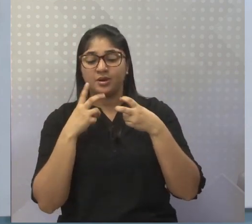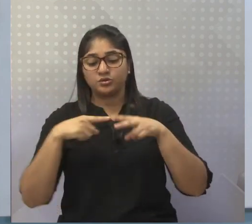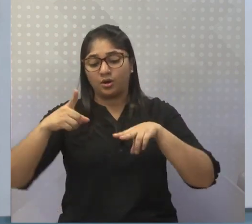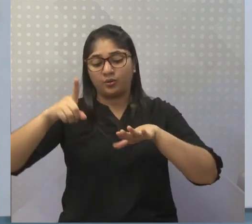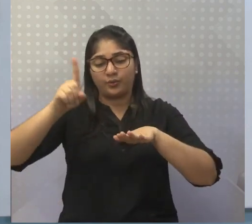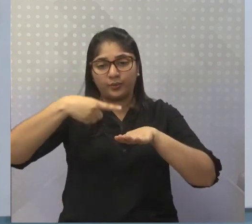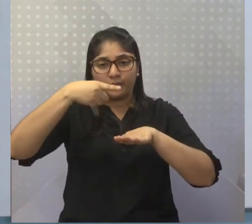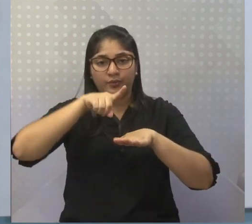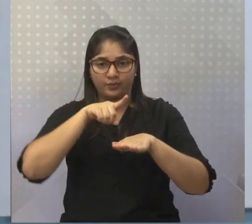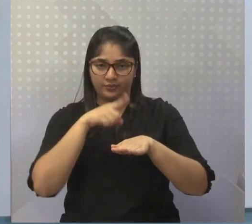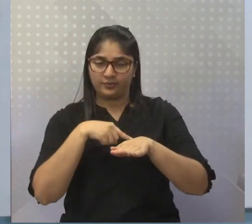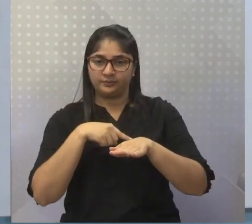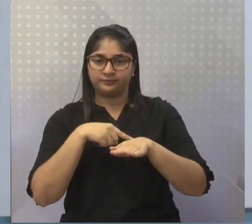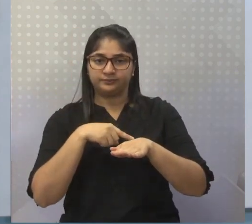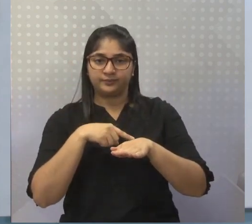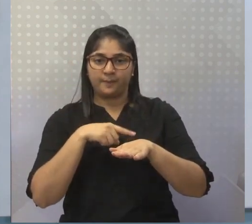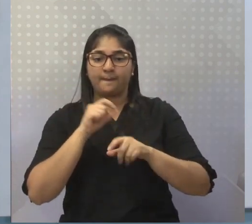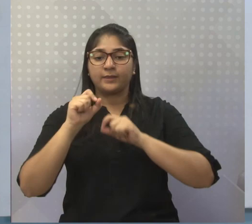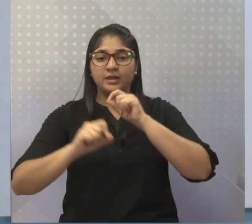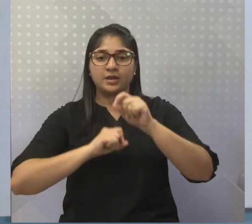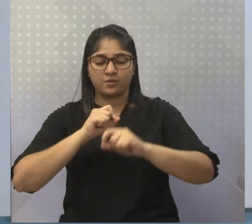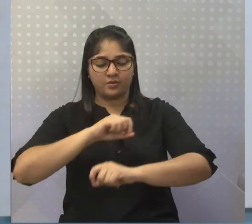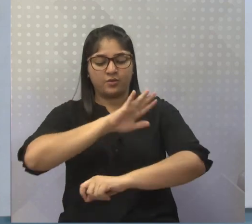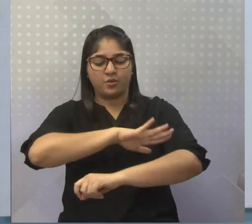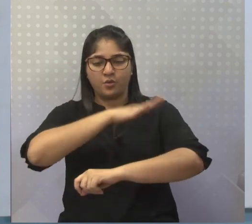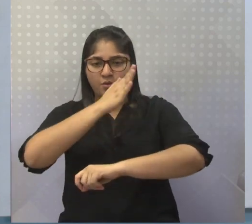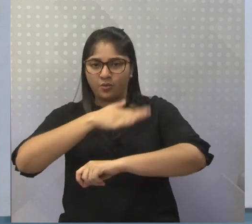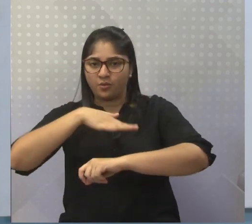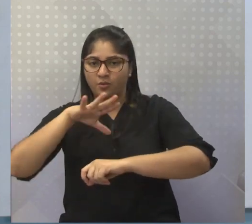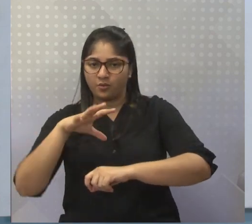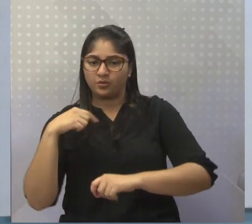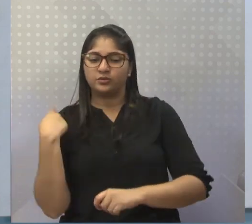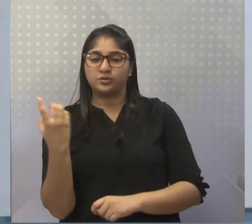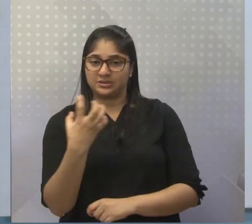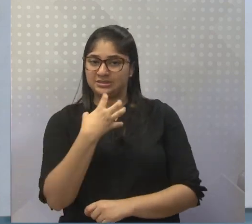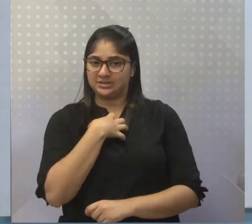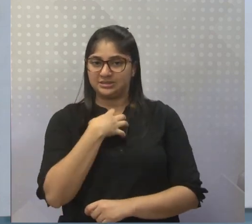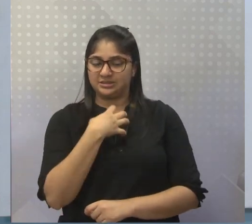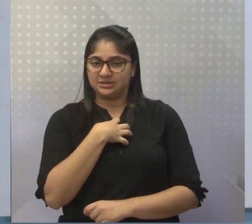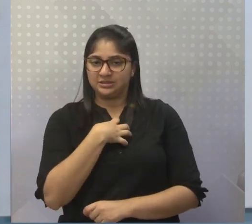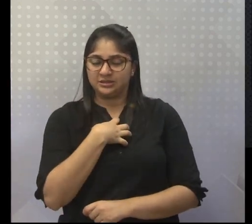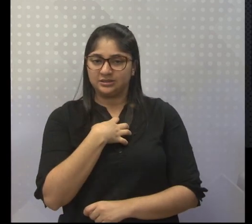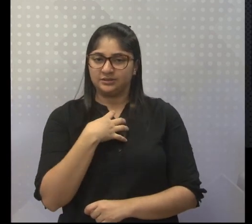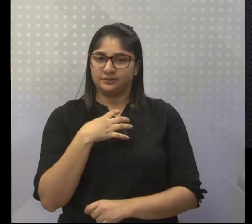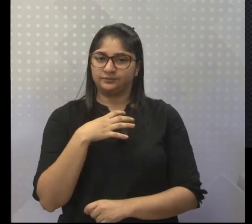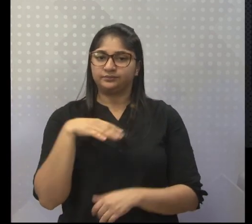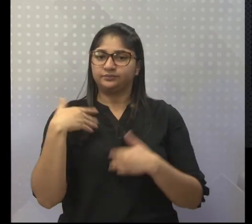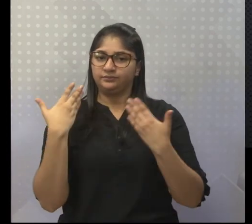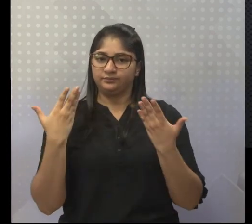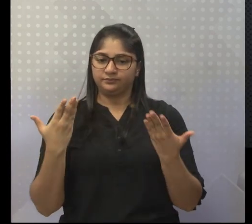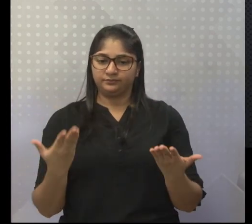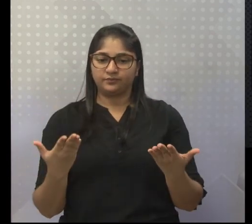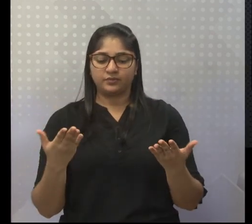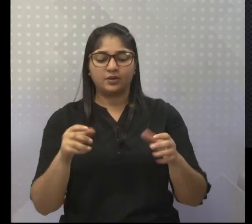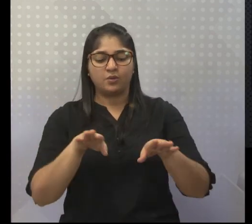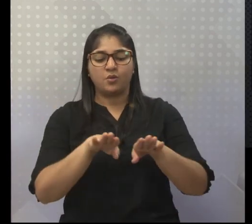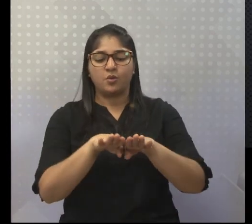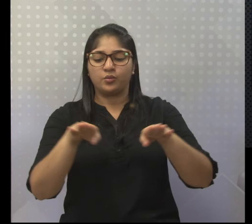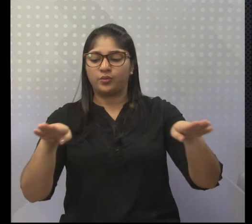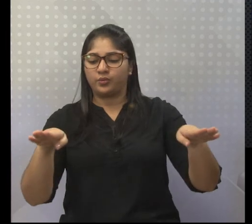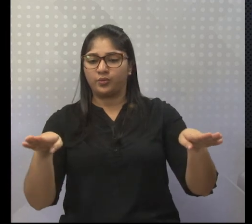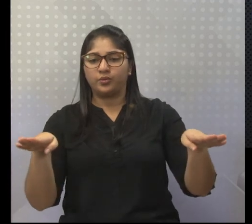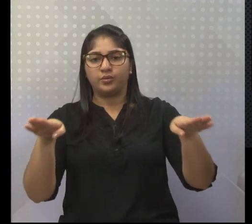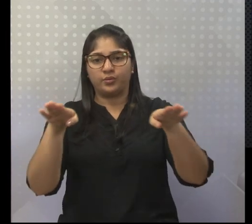essa atividade física ela vai através de onde a gente sente também essa vibração então é divergente